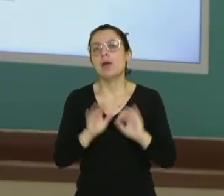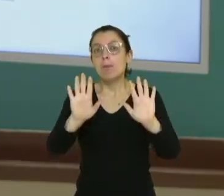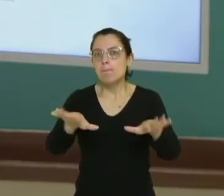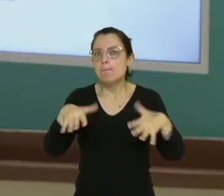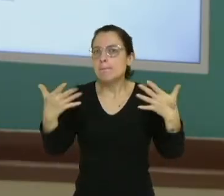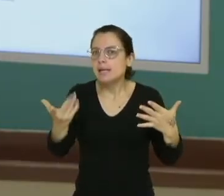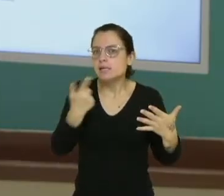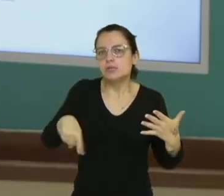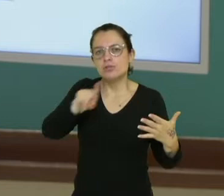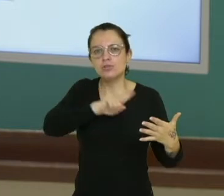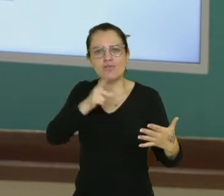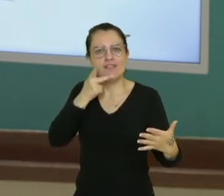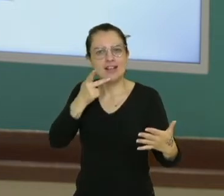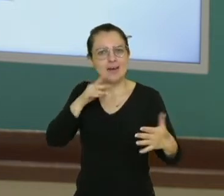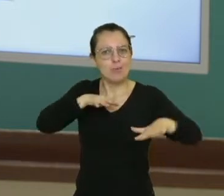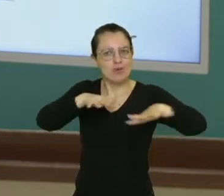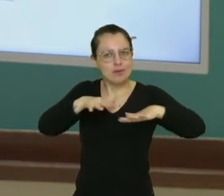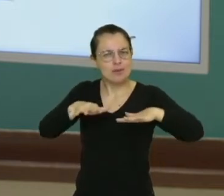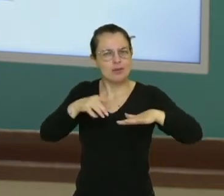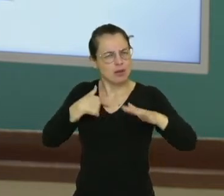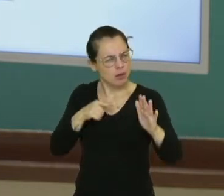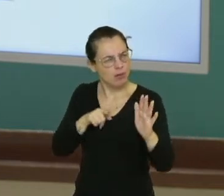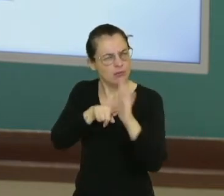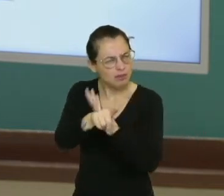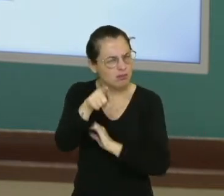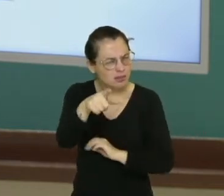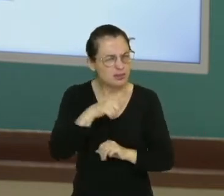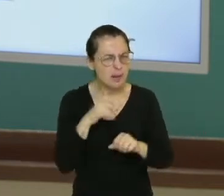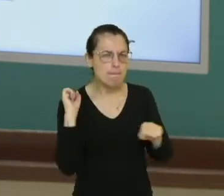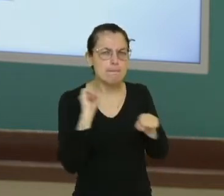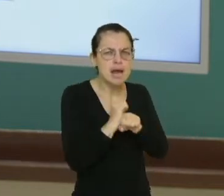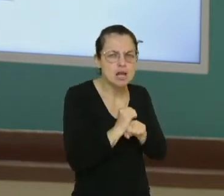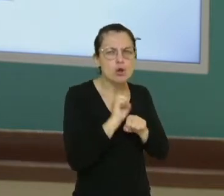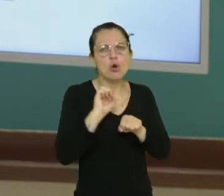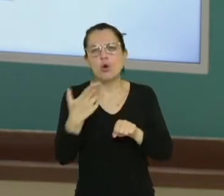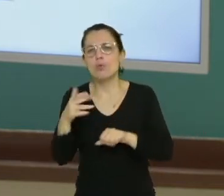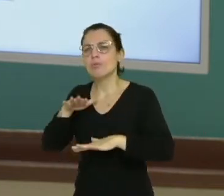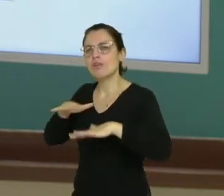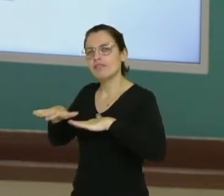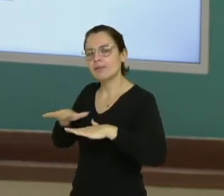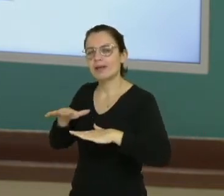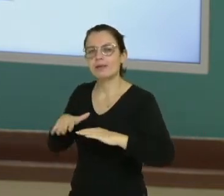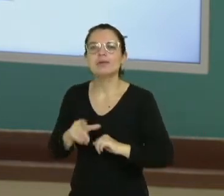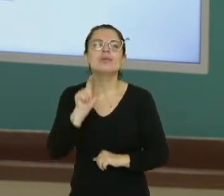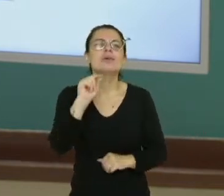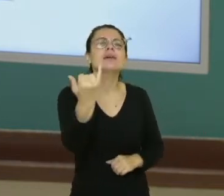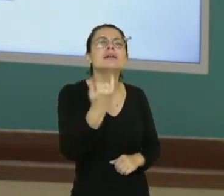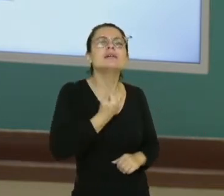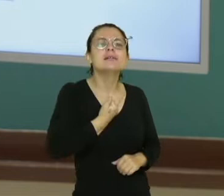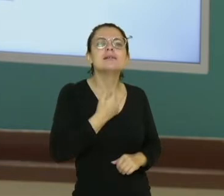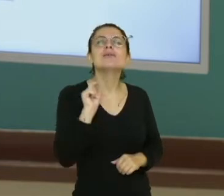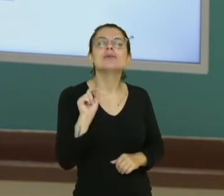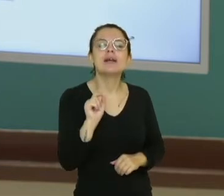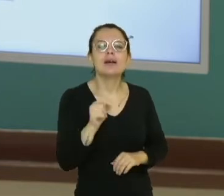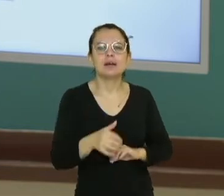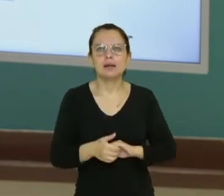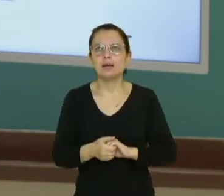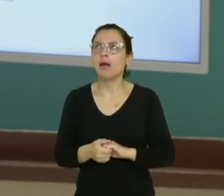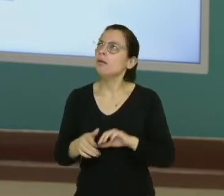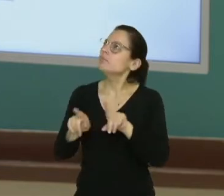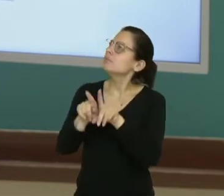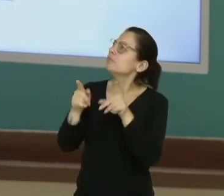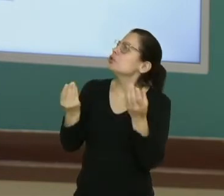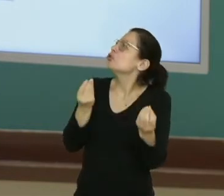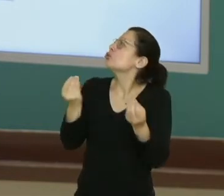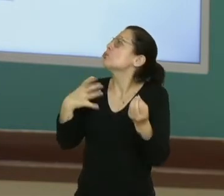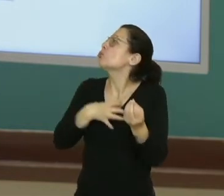a seguinte questão: você está parado ou em movimento? O que você me diz? Né? Daí você vai falar assim: bah, professor, como assim, né? Cara,